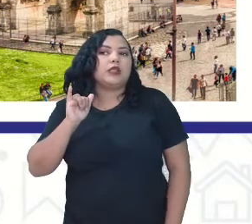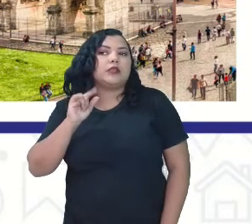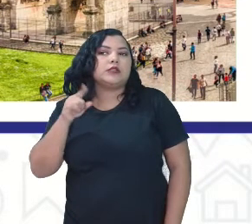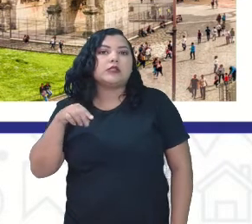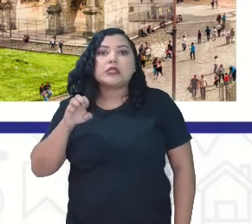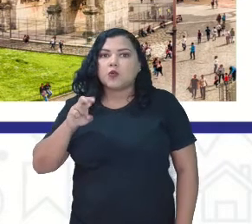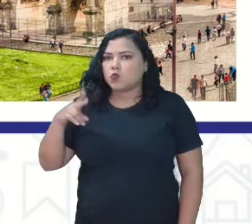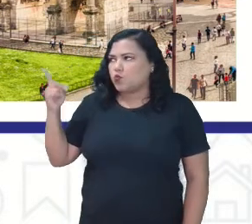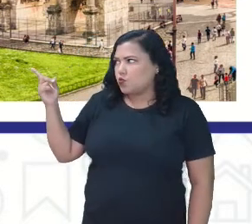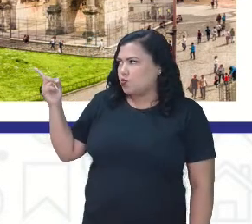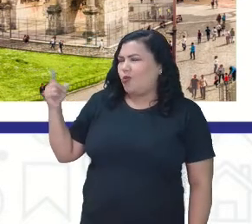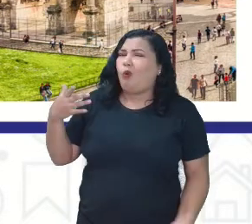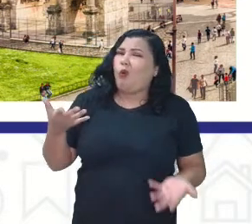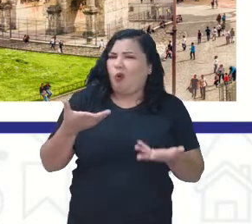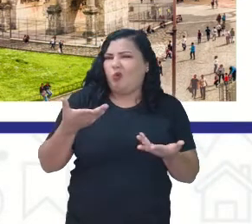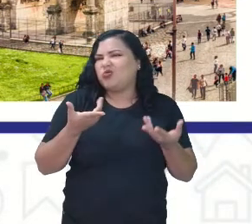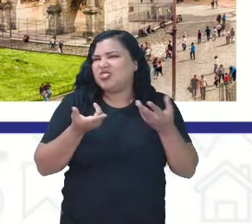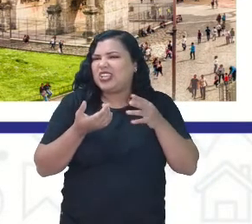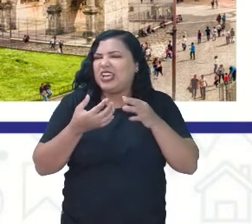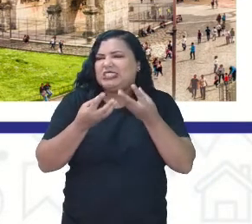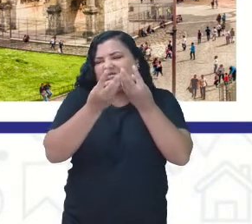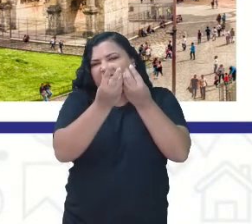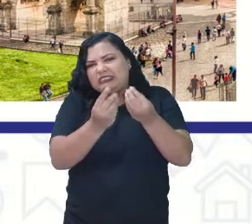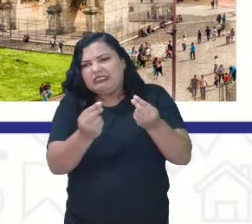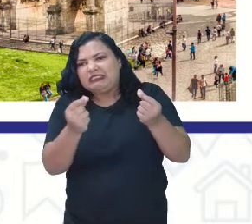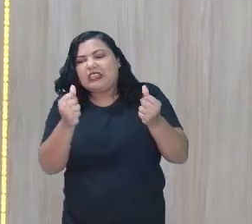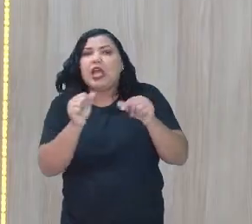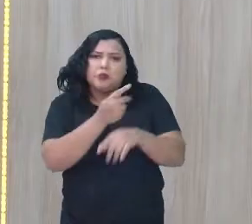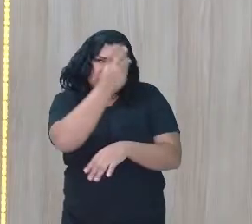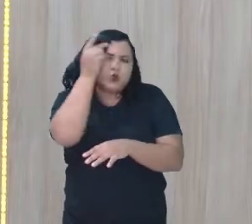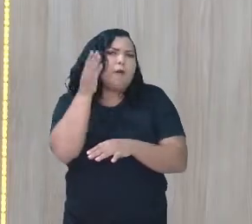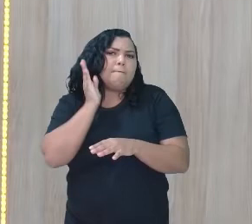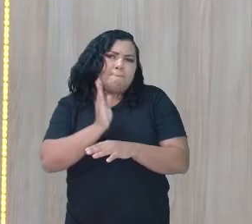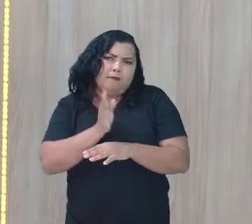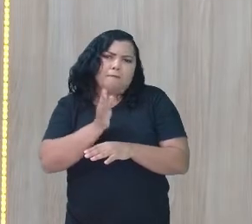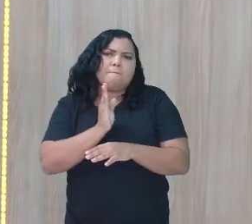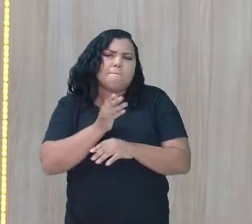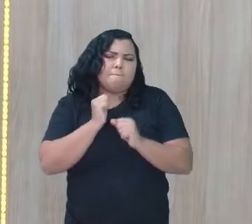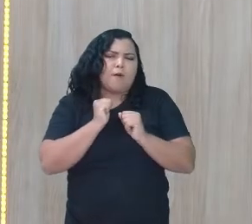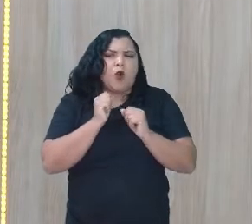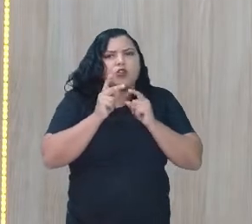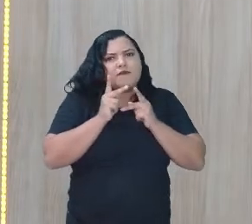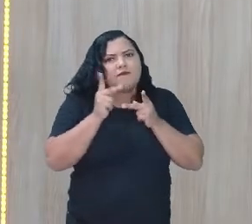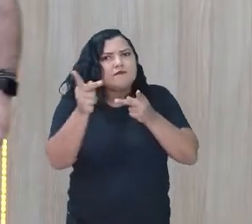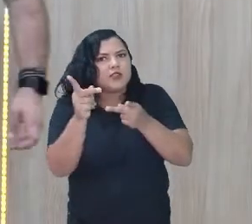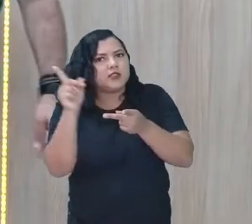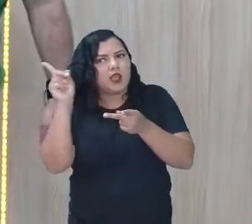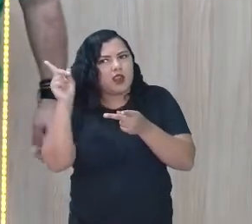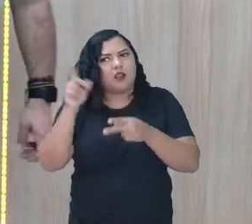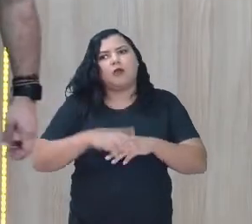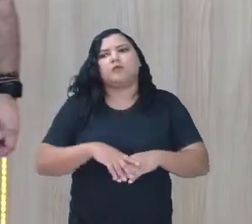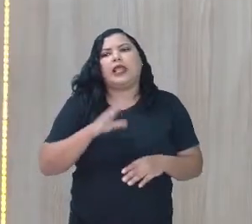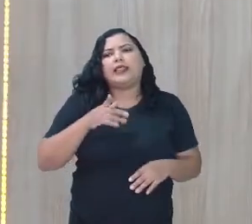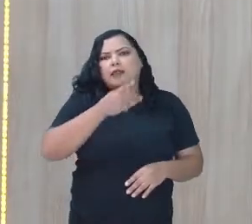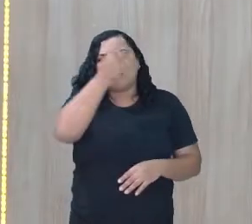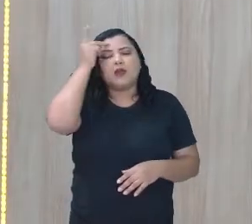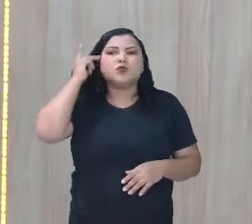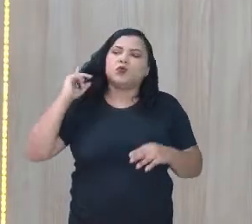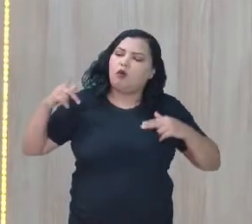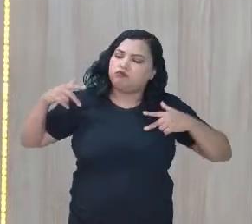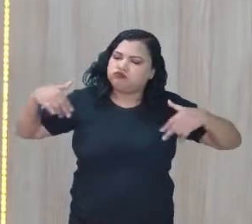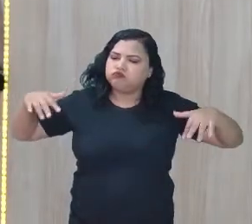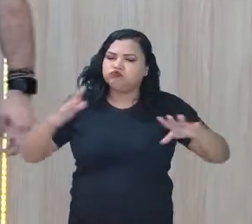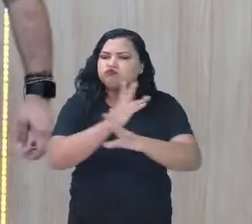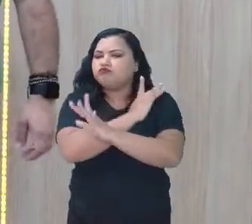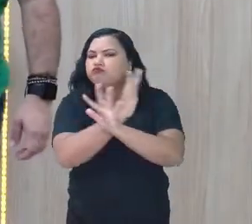ele hoje, né, ele está em ruínas. É aberto para visitação lá na Itália, né? Então aqui a gente vê até turistas passeando